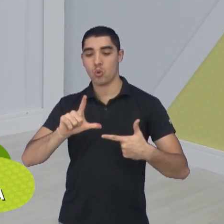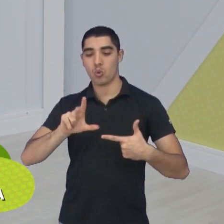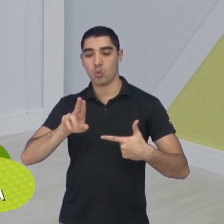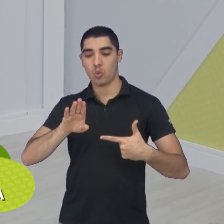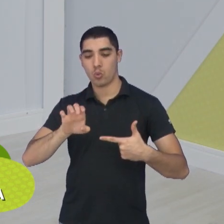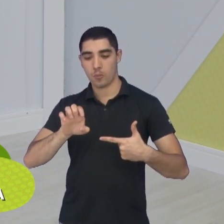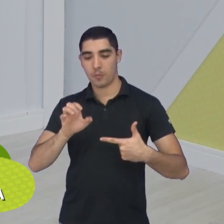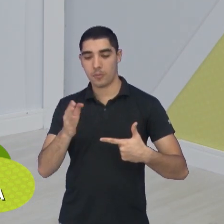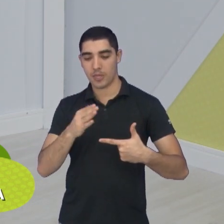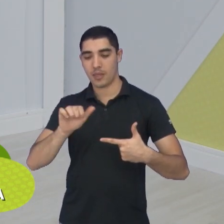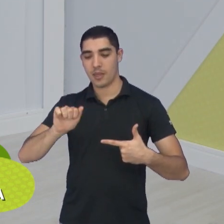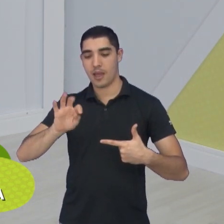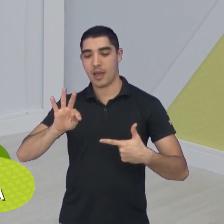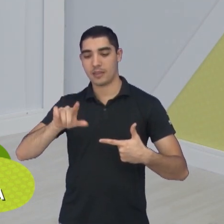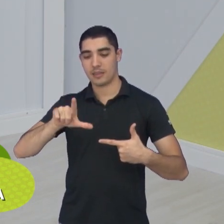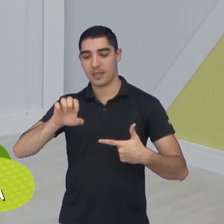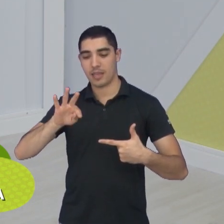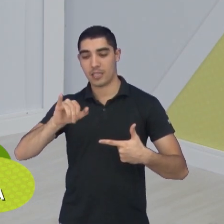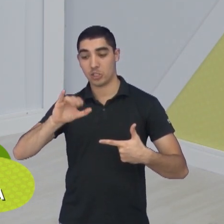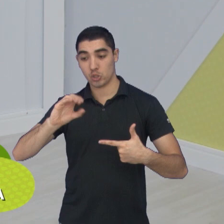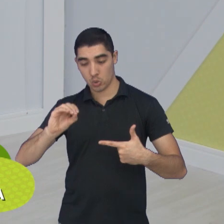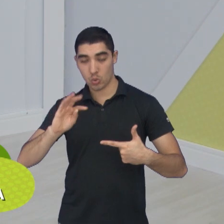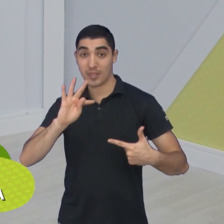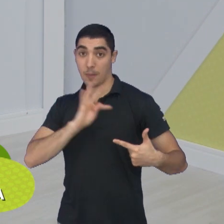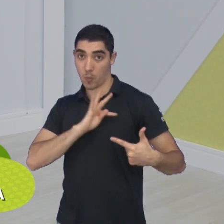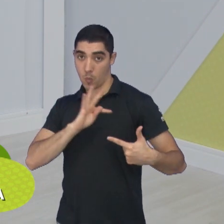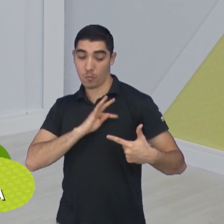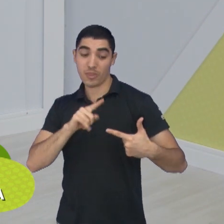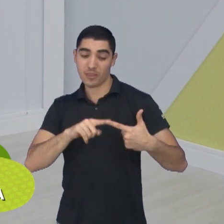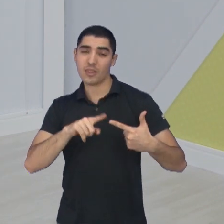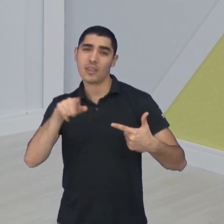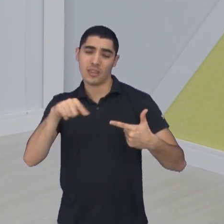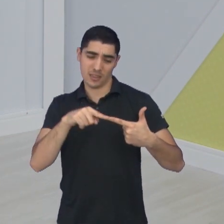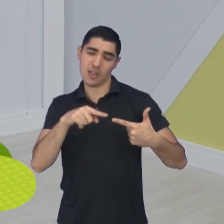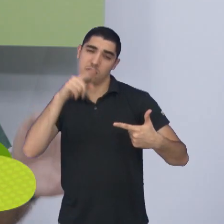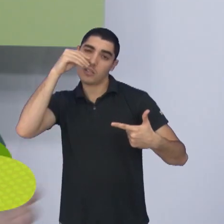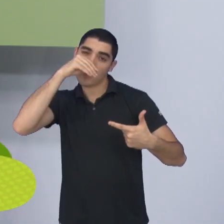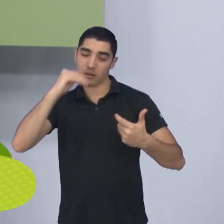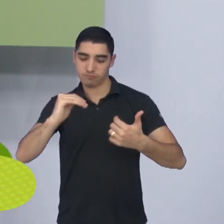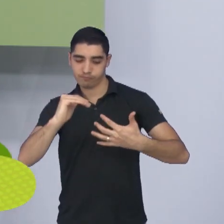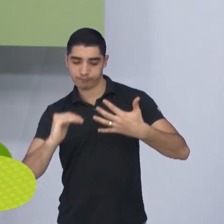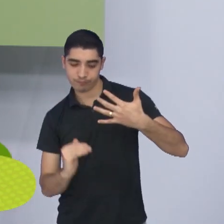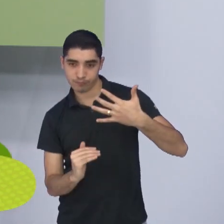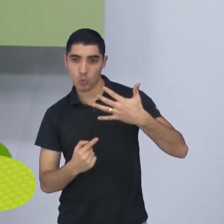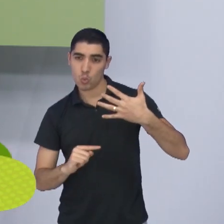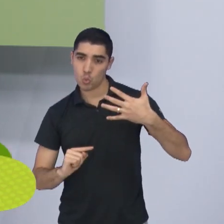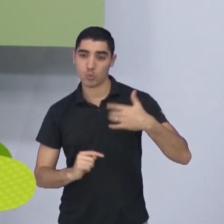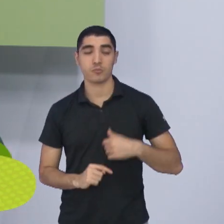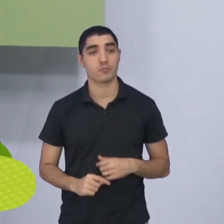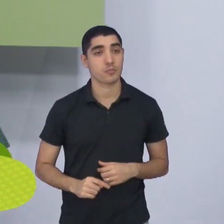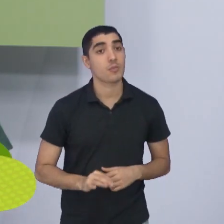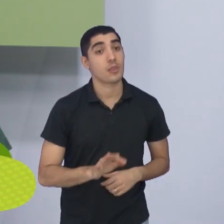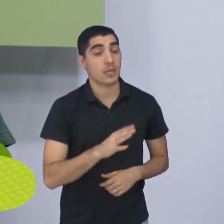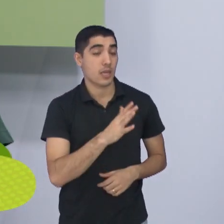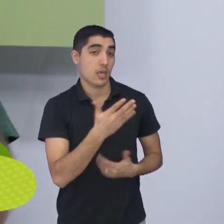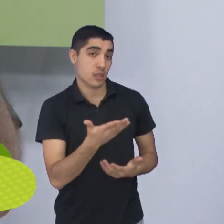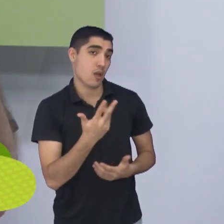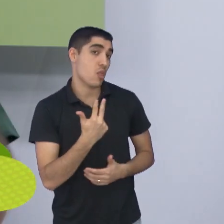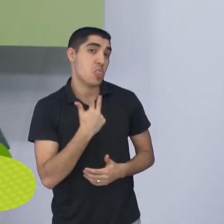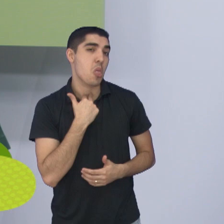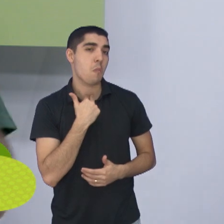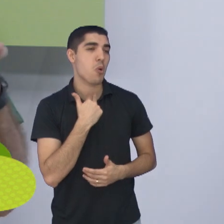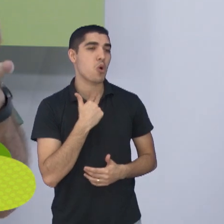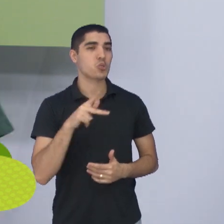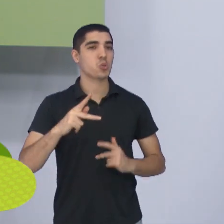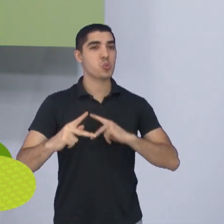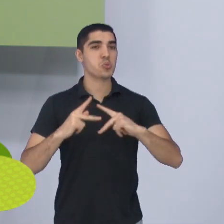da competição. Esse está na lanterna do grupo, Brunão. Mas não pode ir com um salto